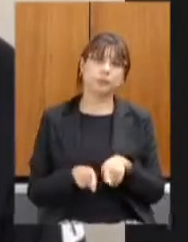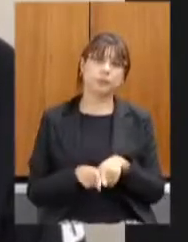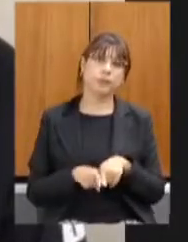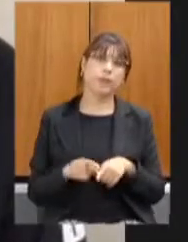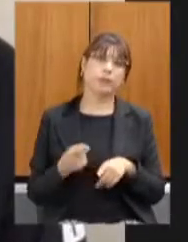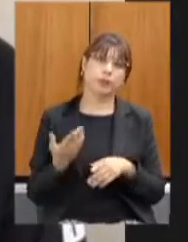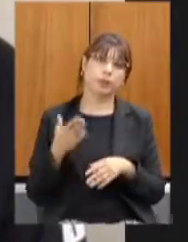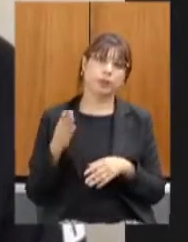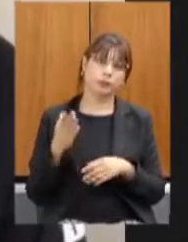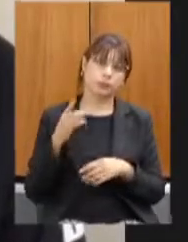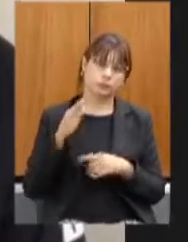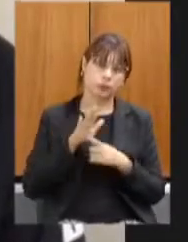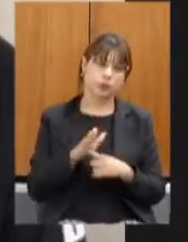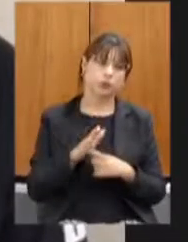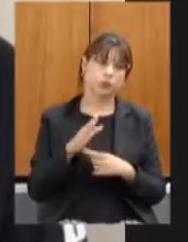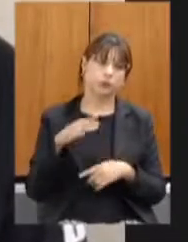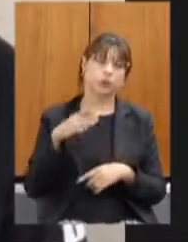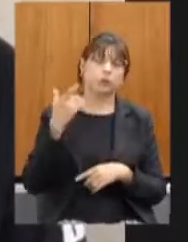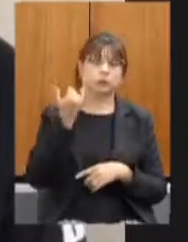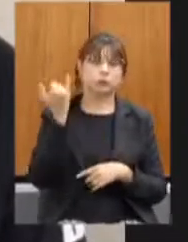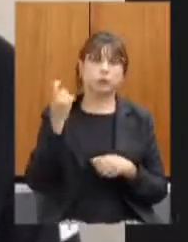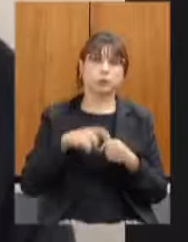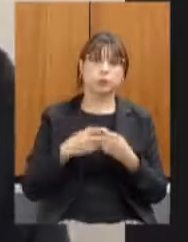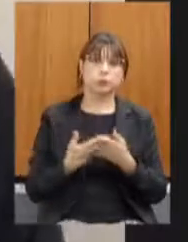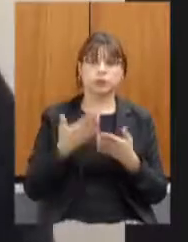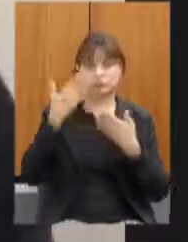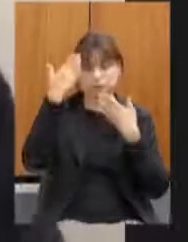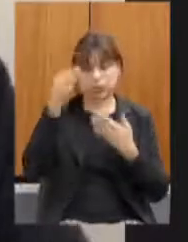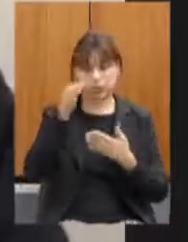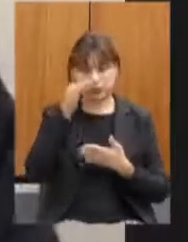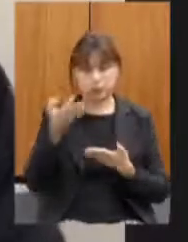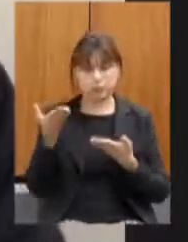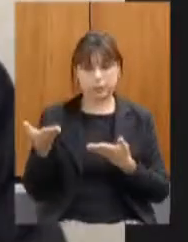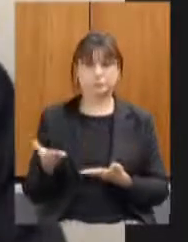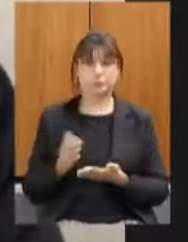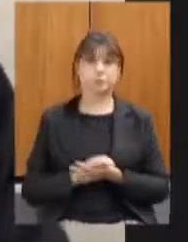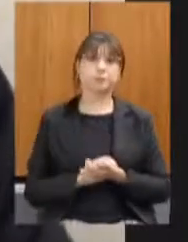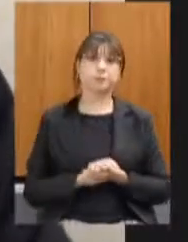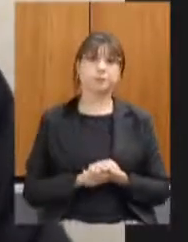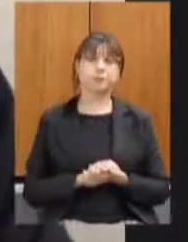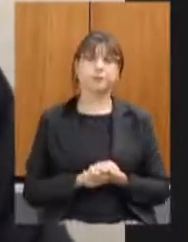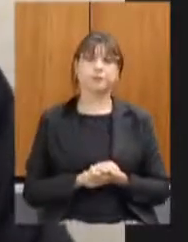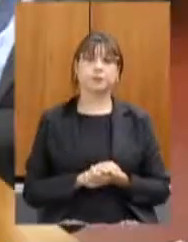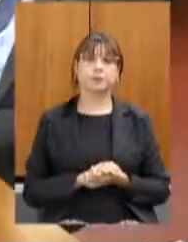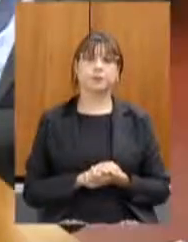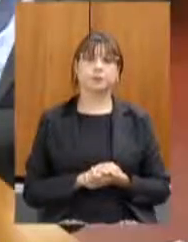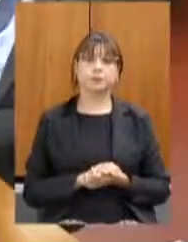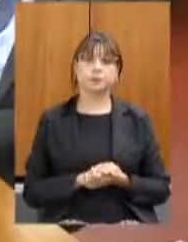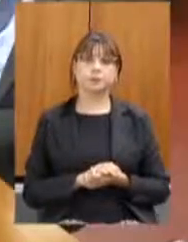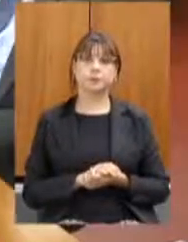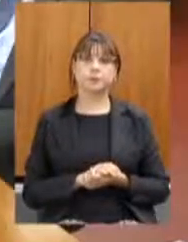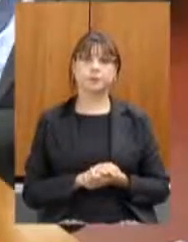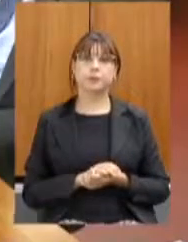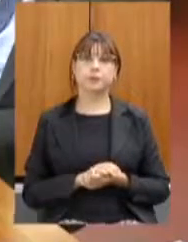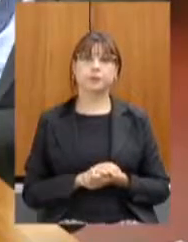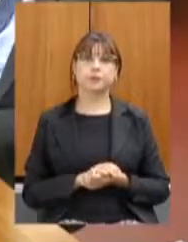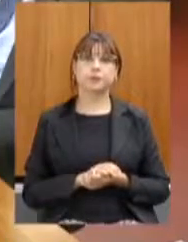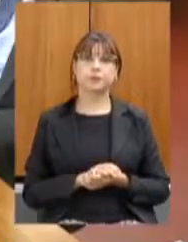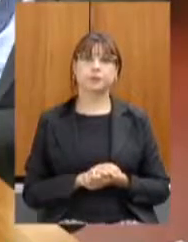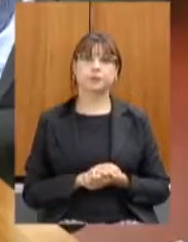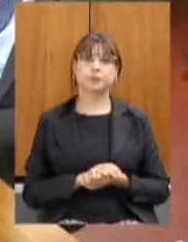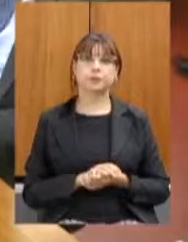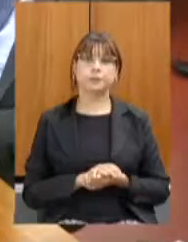prioridade eles volta às aulas mais uma vez obrigada pela atenção carros tá